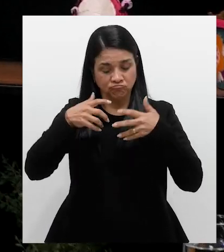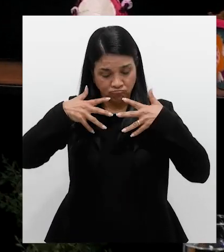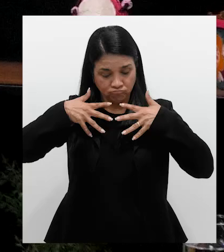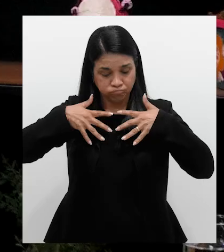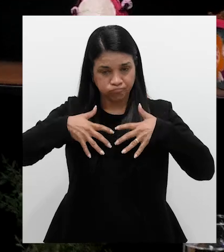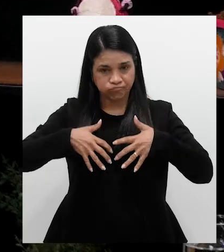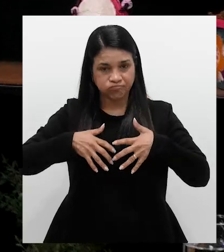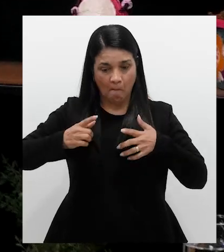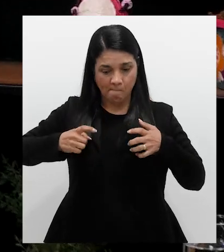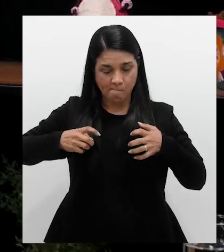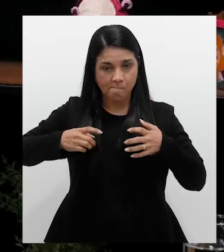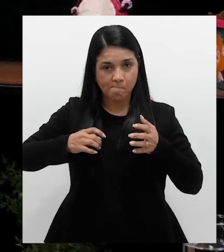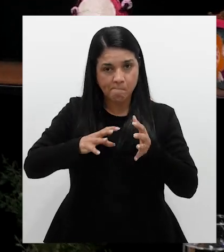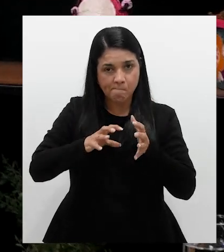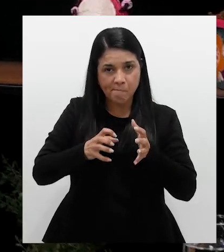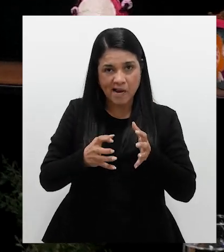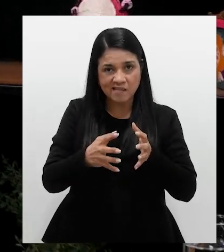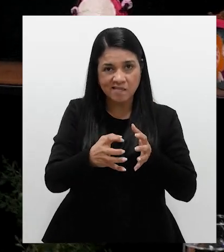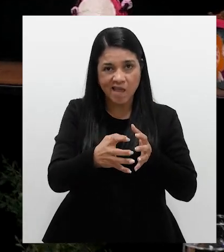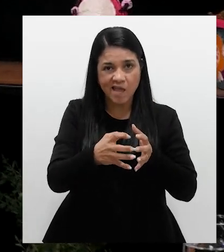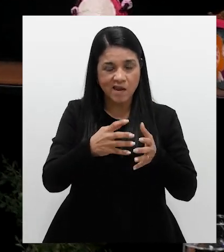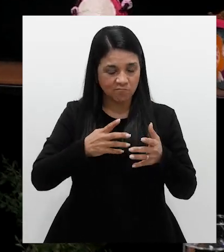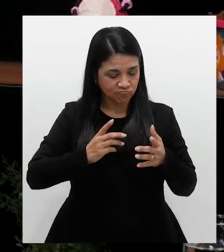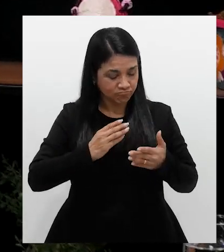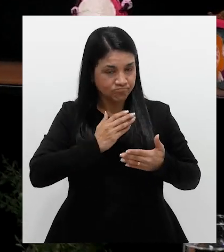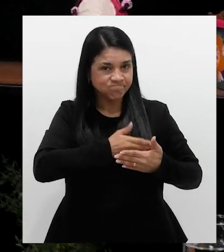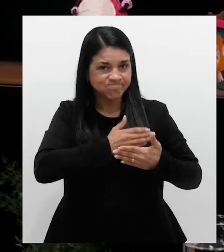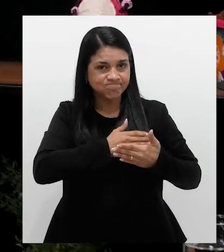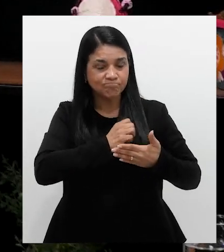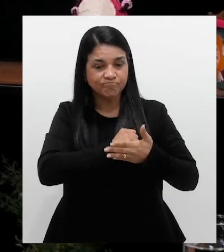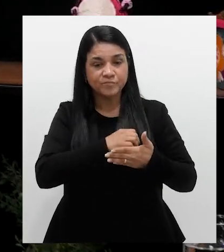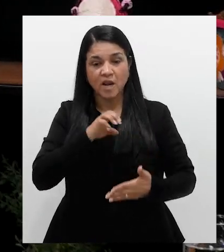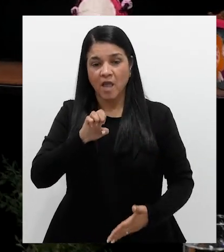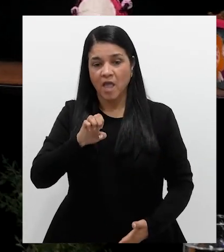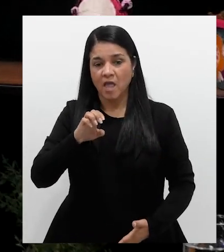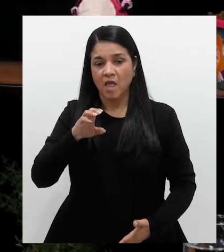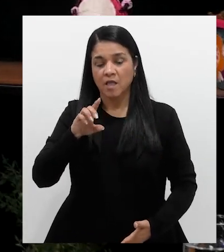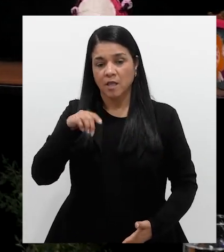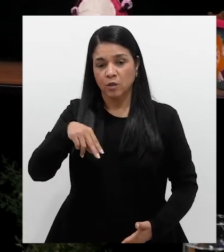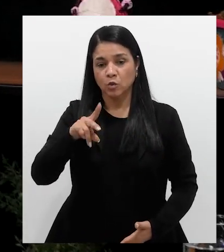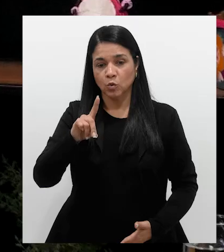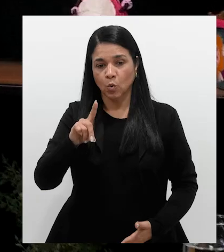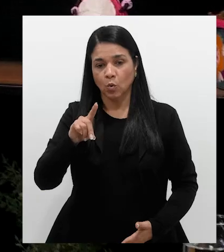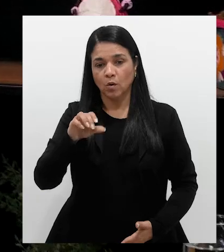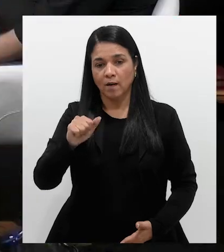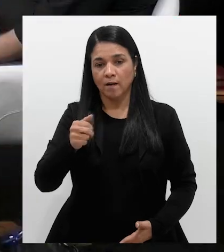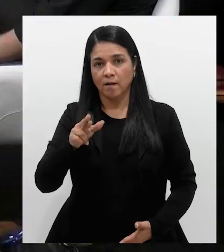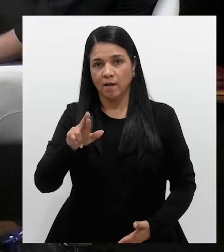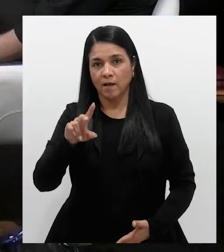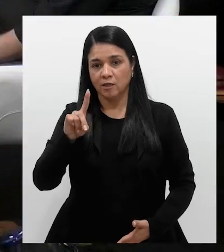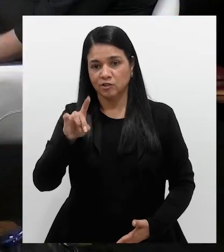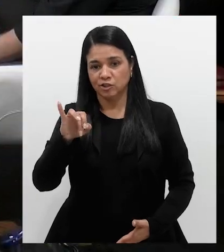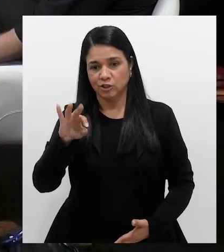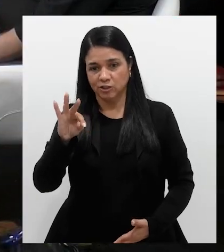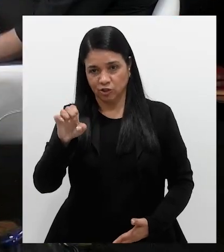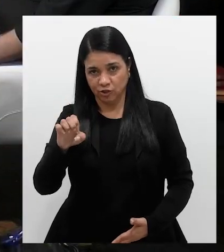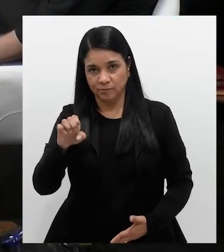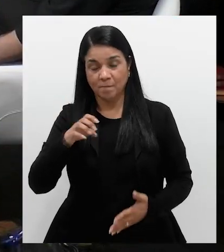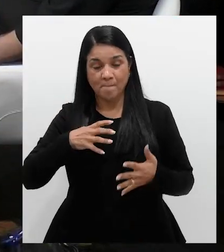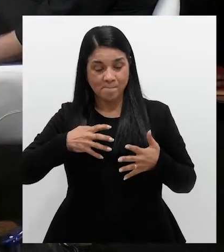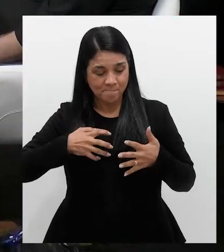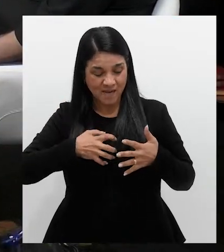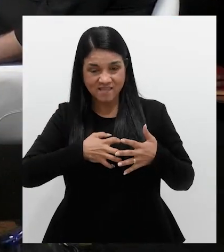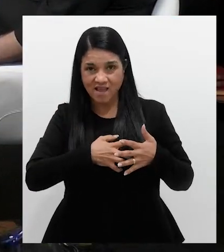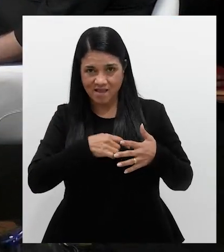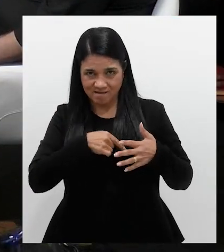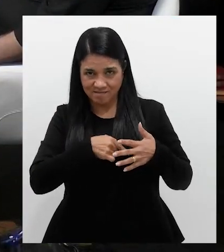endocardite bacteriana, ou seja, uma bactéria, né, que fica alojada no coração. E no caso desse senhor, provavelmente, né,